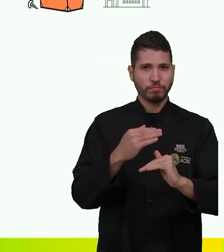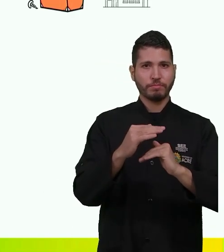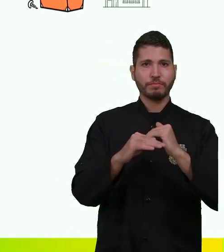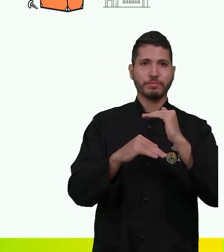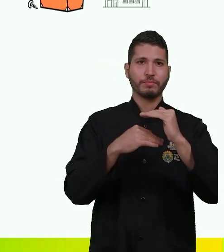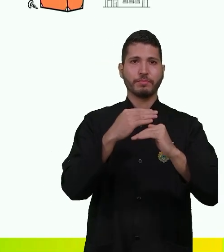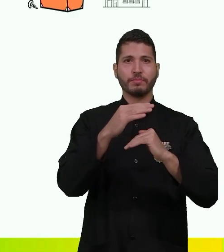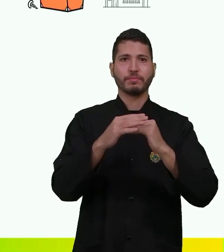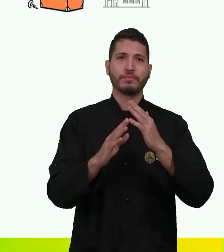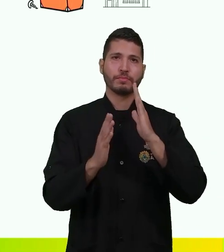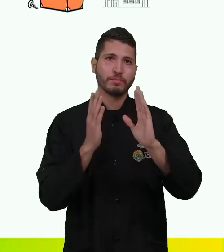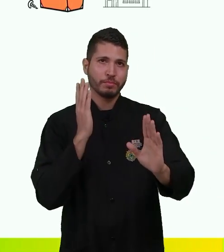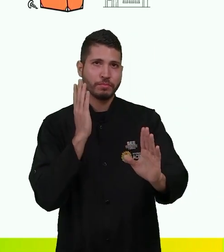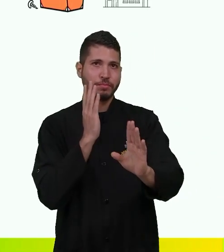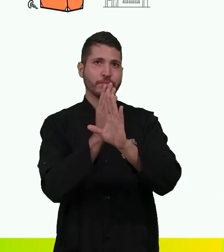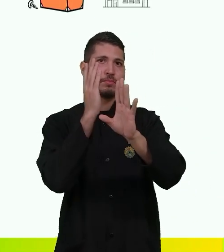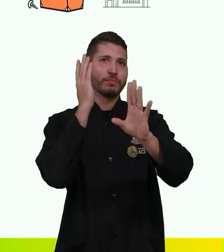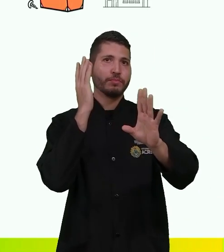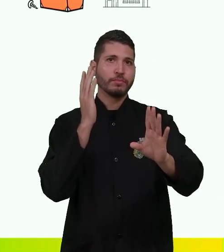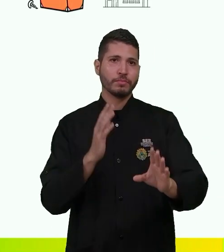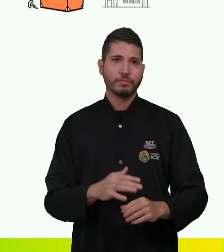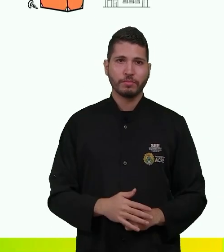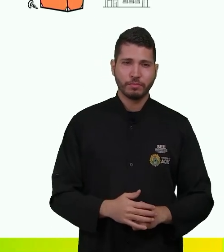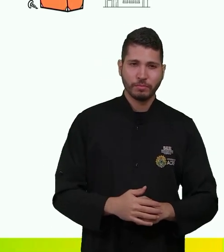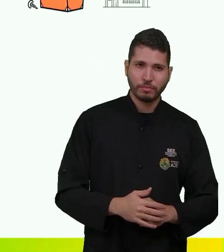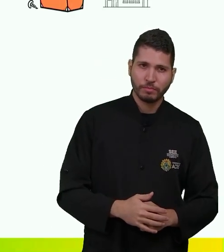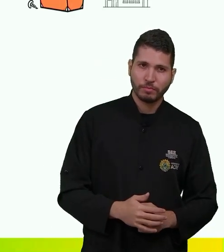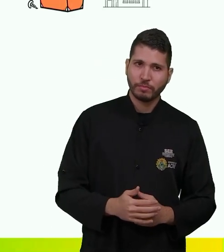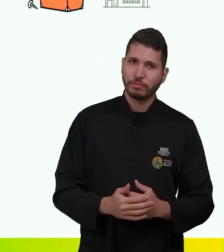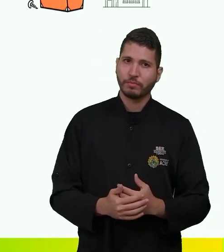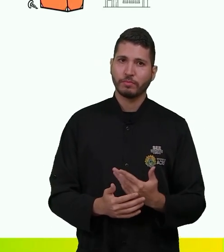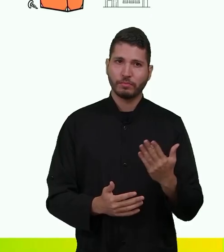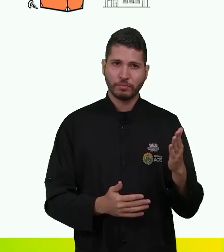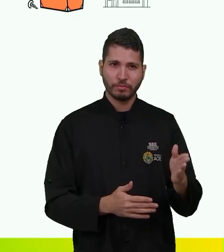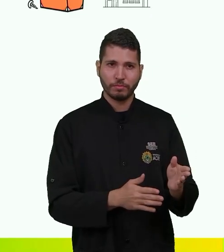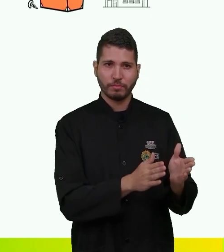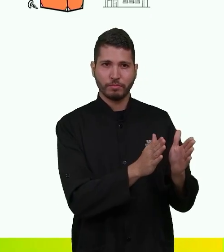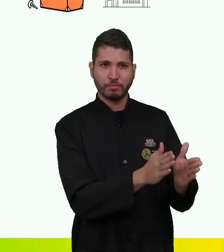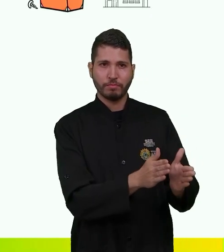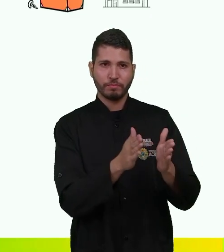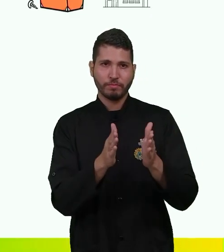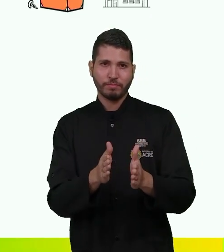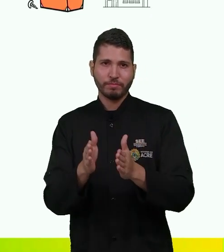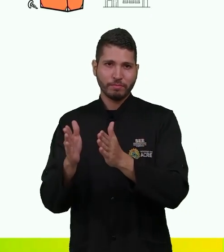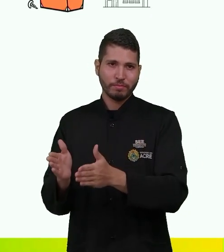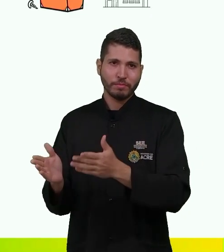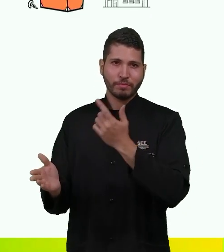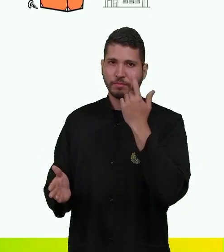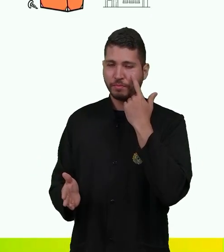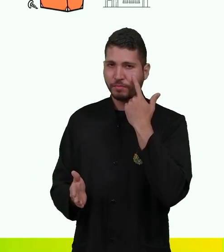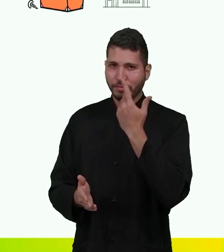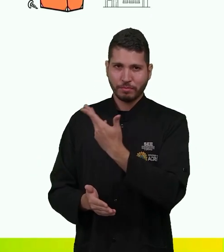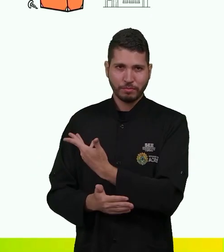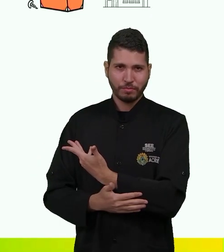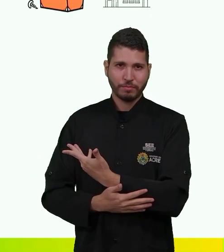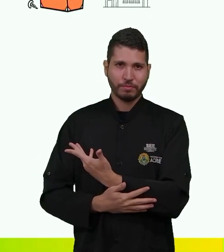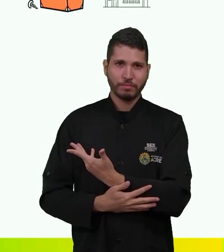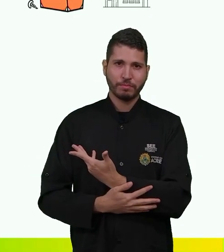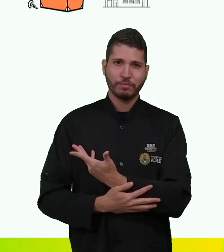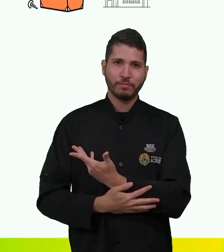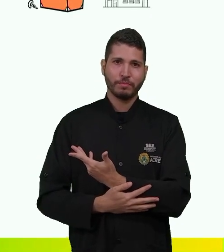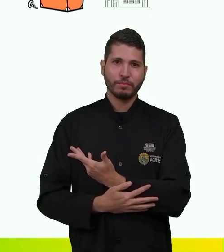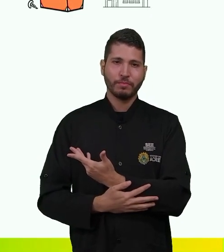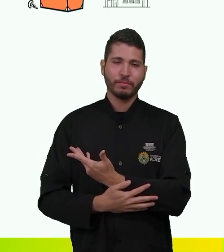Quando foi descoberto, depois já existia uma máquina que a velocidade aumentava e a produção também, e hoje eles